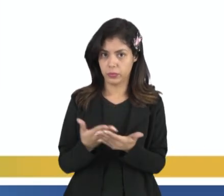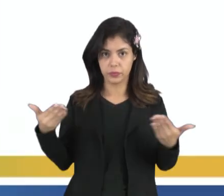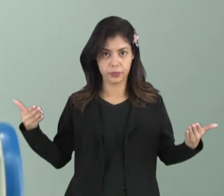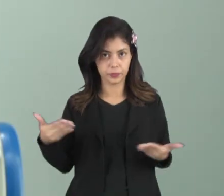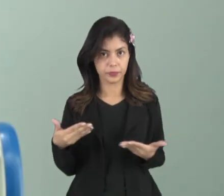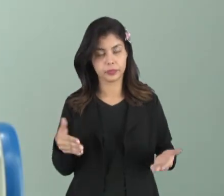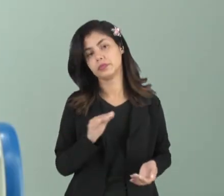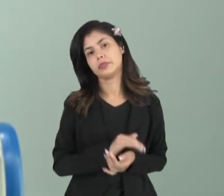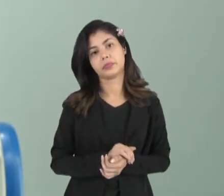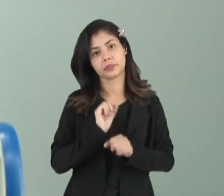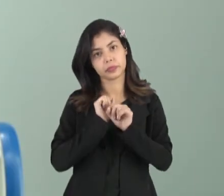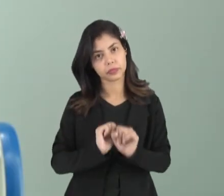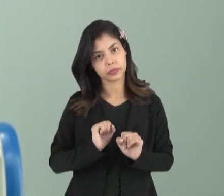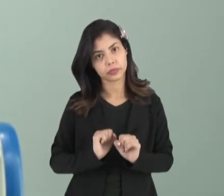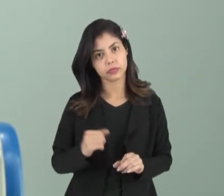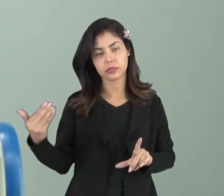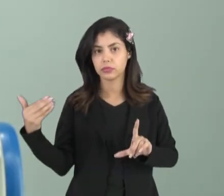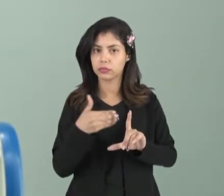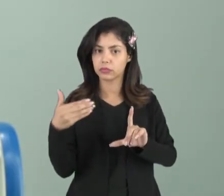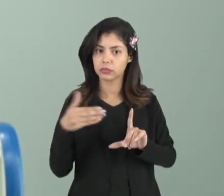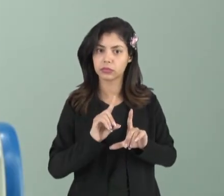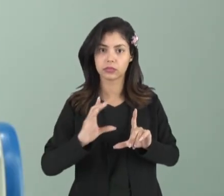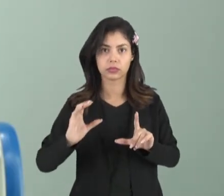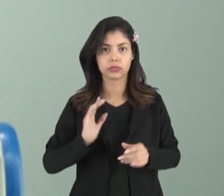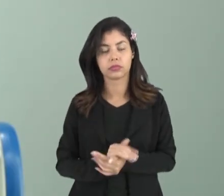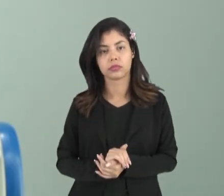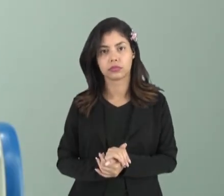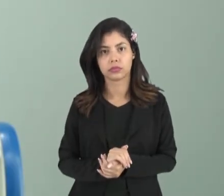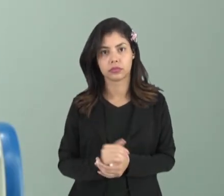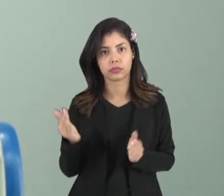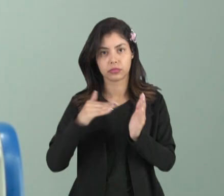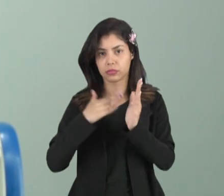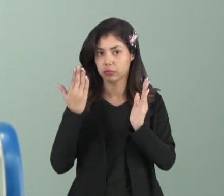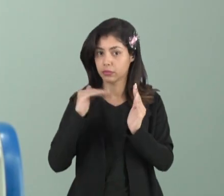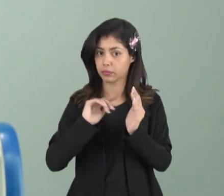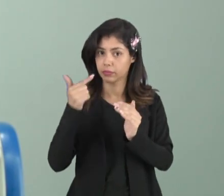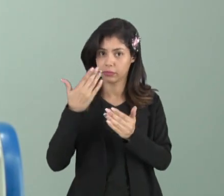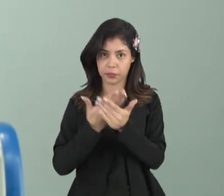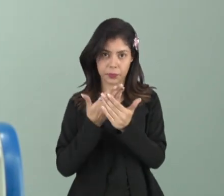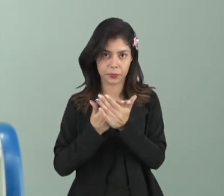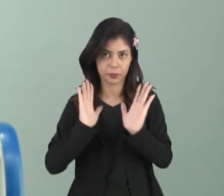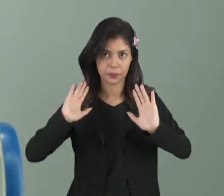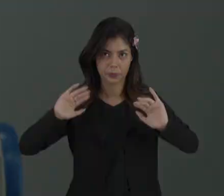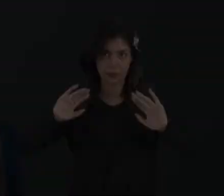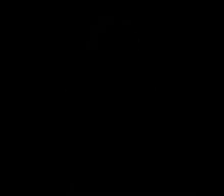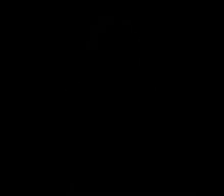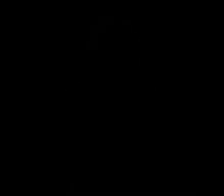aula de hoje. Vocês podem acessá-la mais vezes lá na plataforma Eduque. Até a próxima aula!